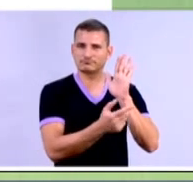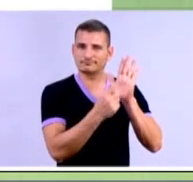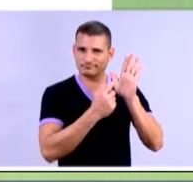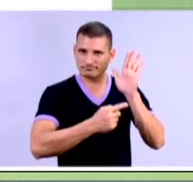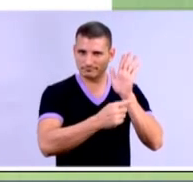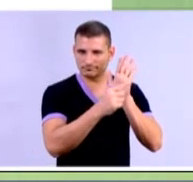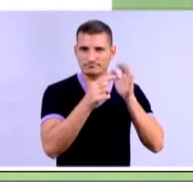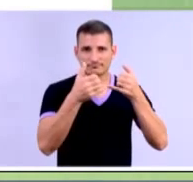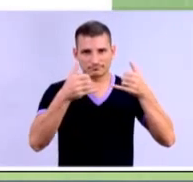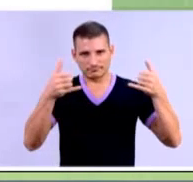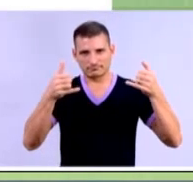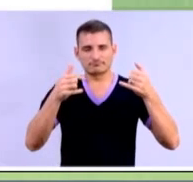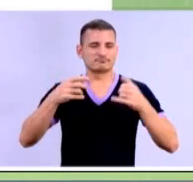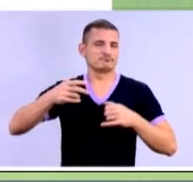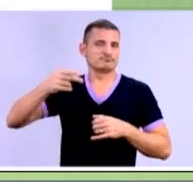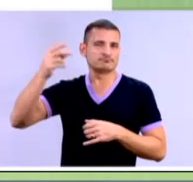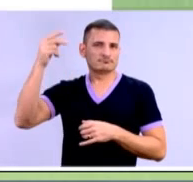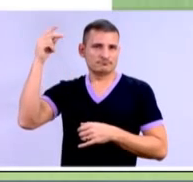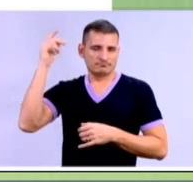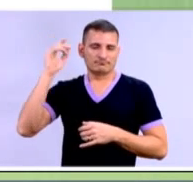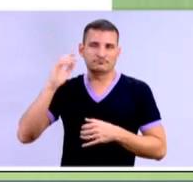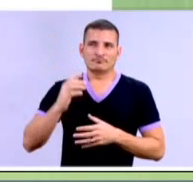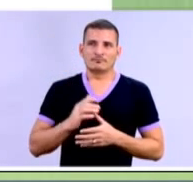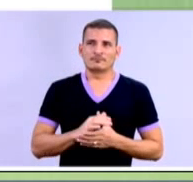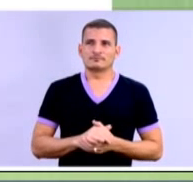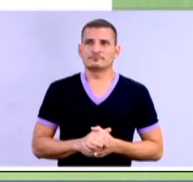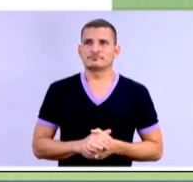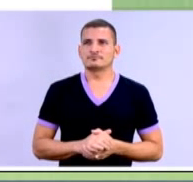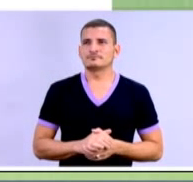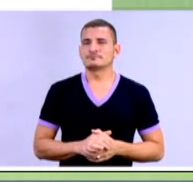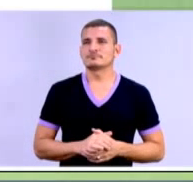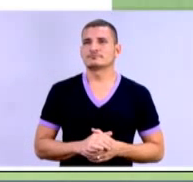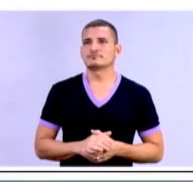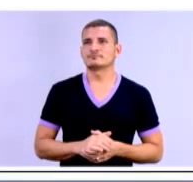coaxial, quando falamos em rede. Mas vamos conhecer um pouquinho mais deles, ok?